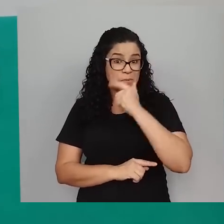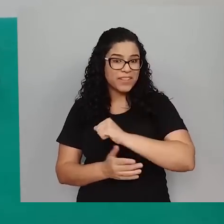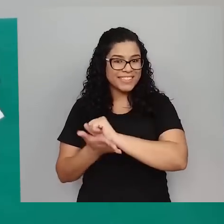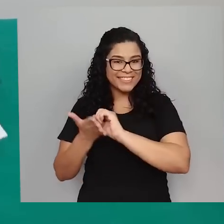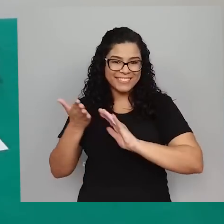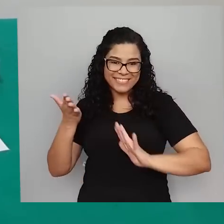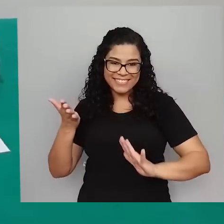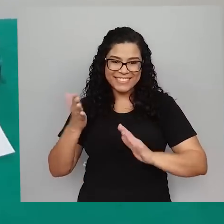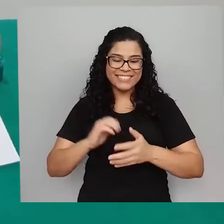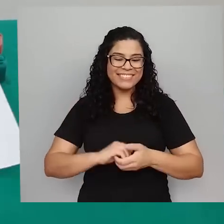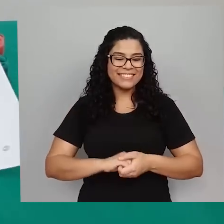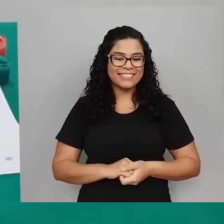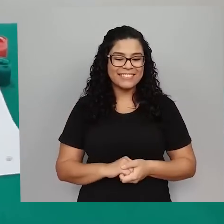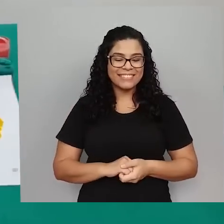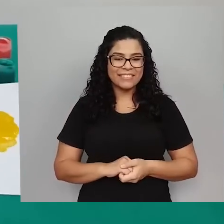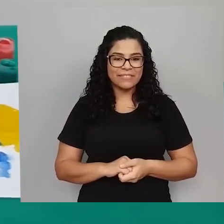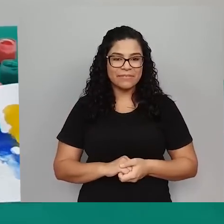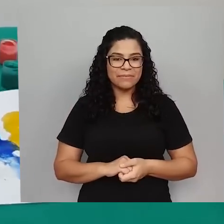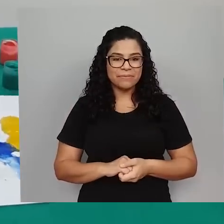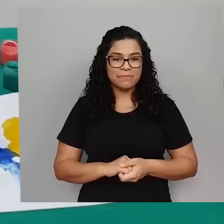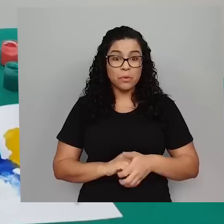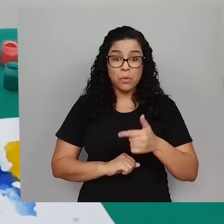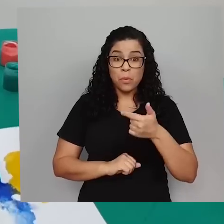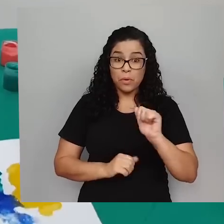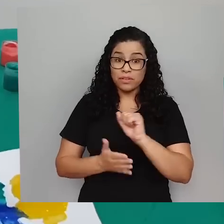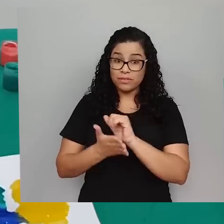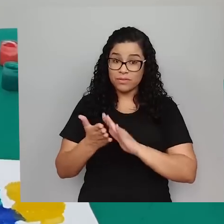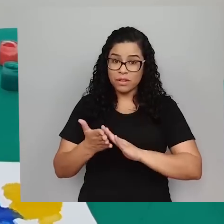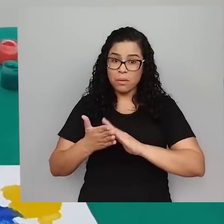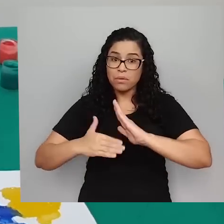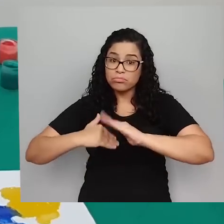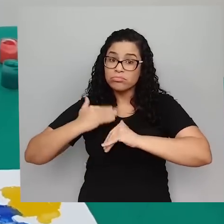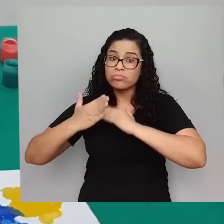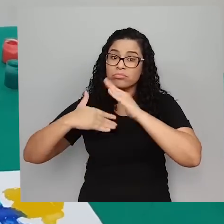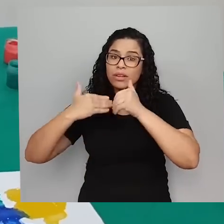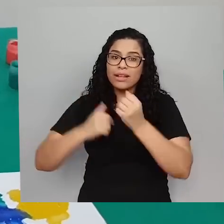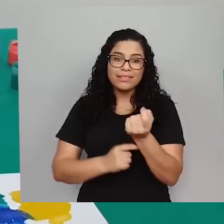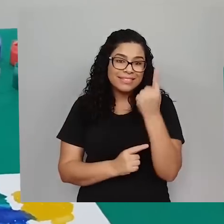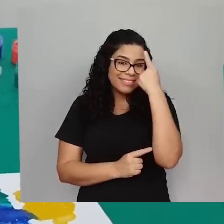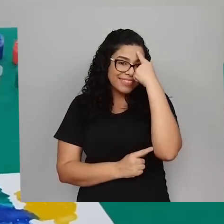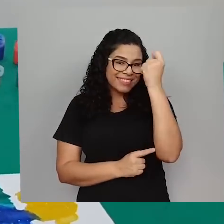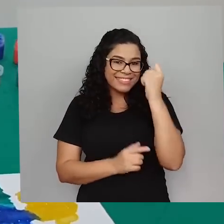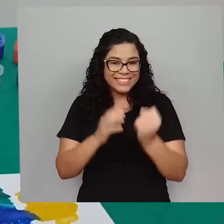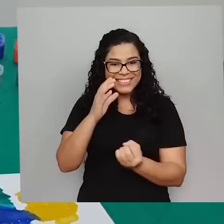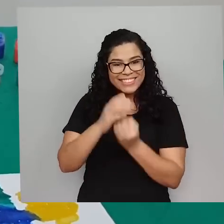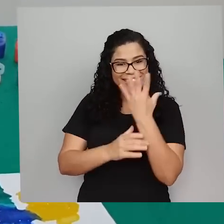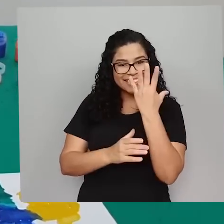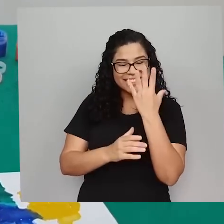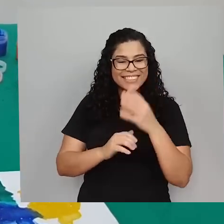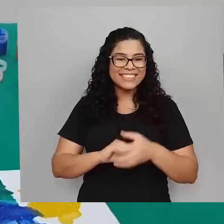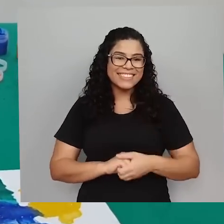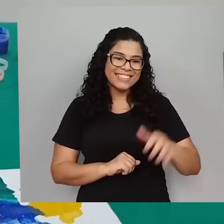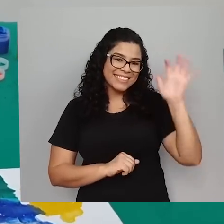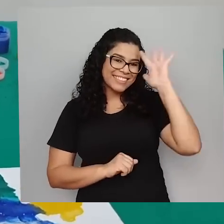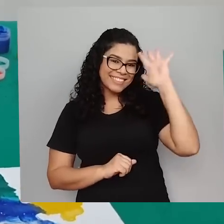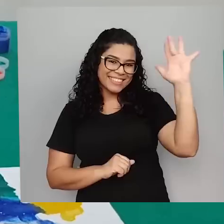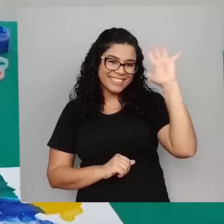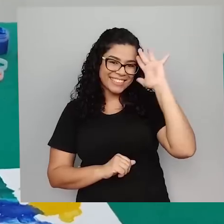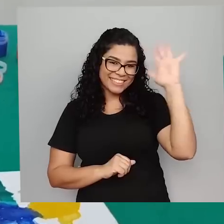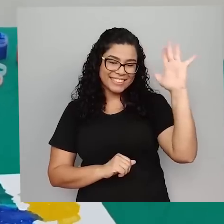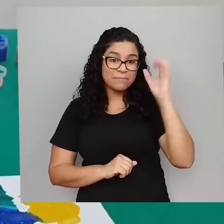que vai ficar a atividade, tá bom? Mais uma atividade para desenvolver a criatividade,